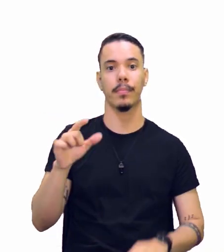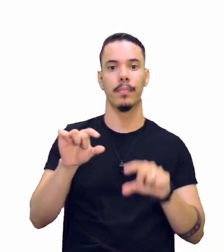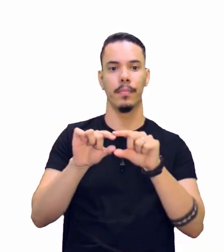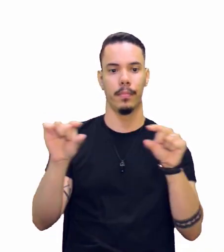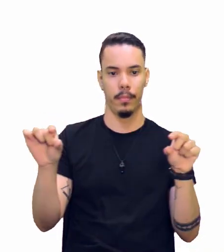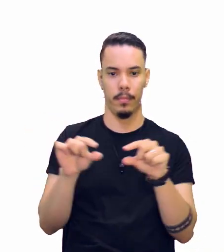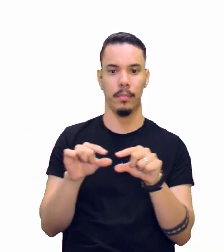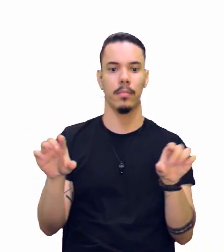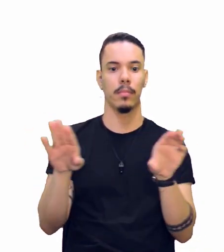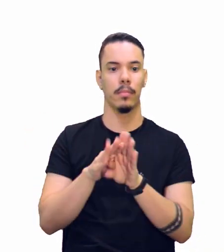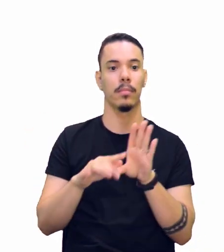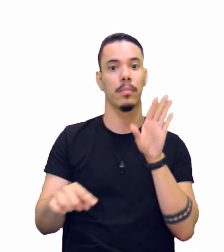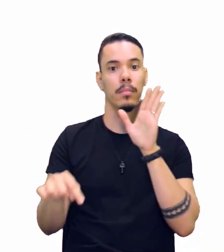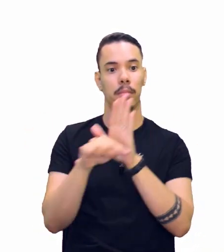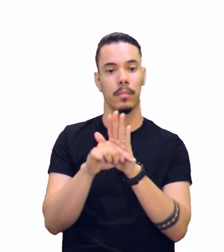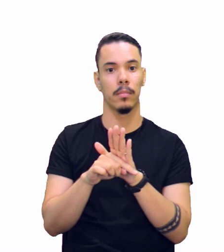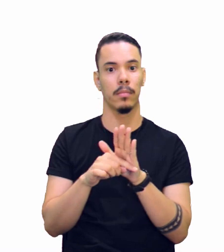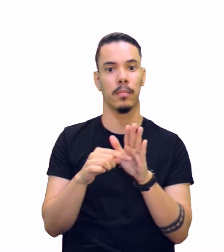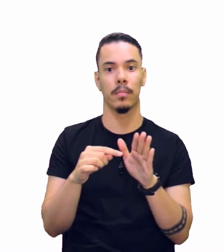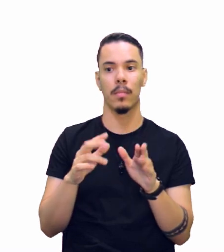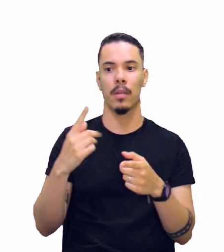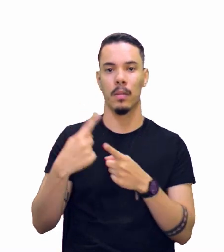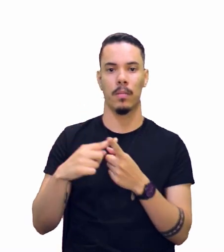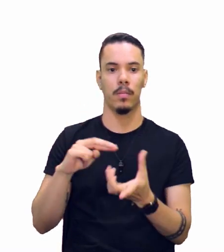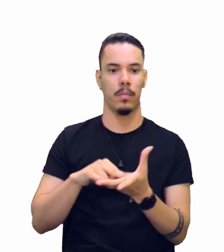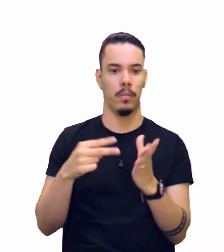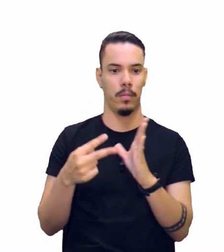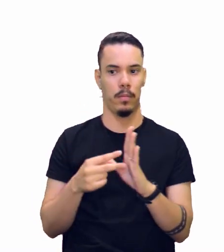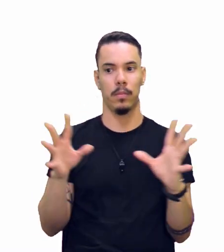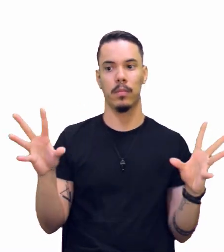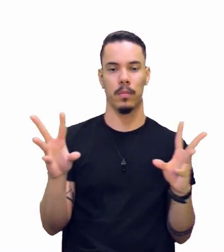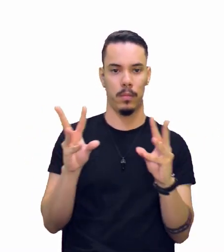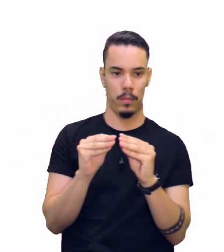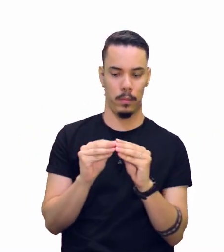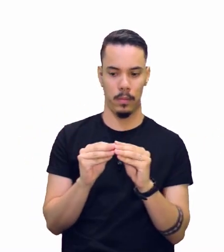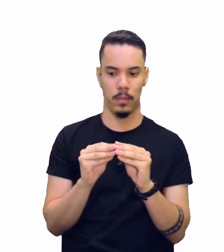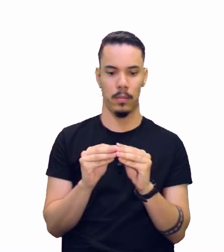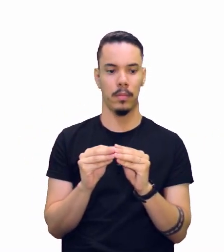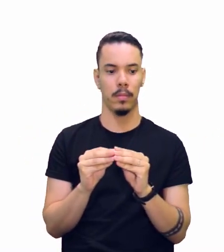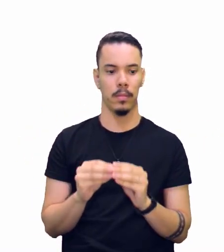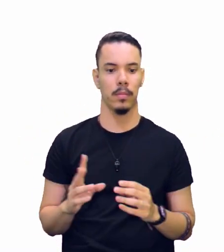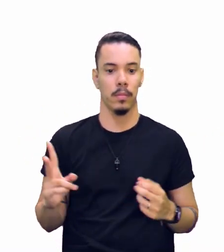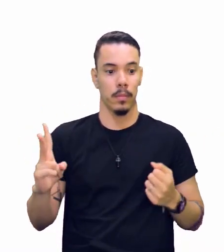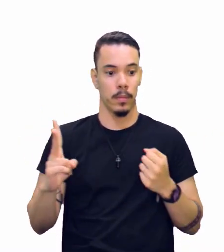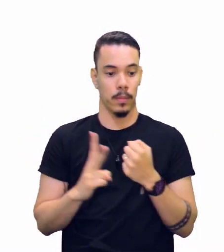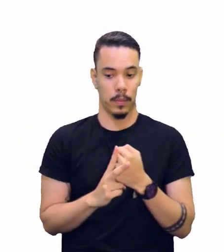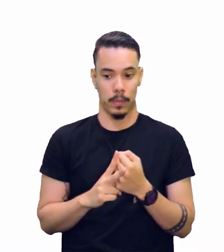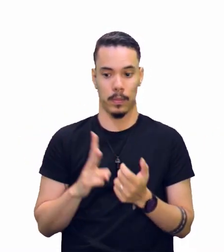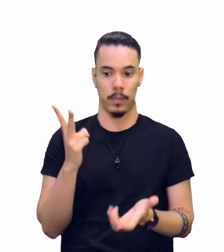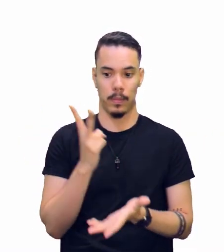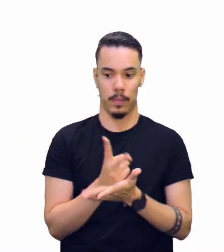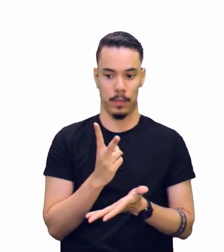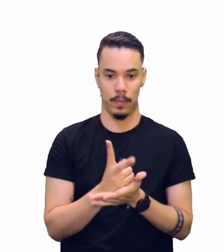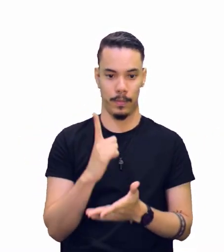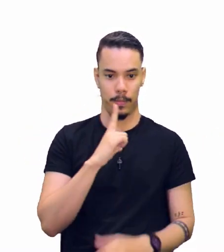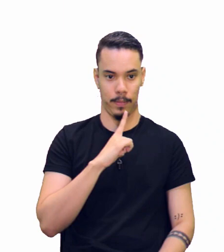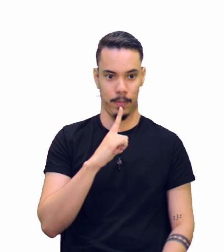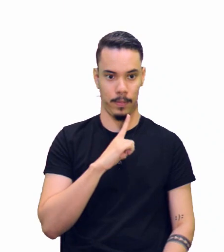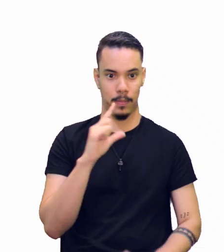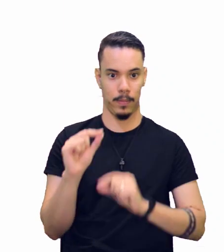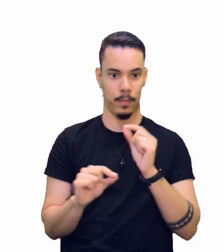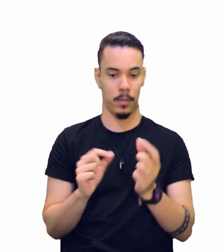negativa. E a negativa no Simple Present, você sabe muito bem como tem que fazer. O seu verbo, ele sempre vem na sua